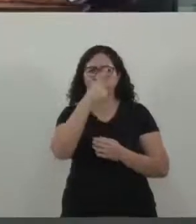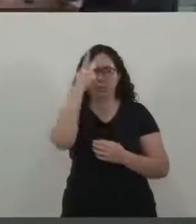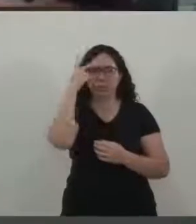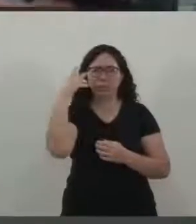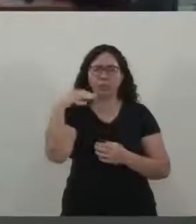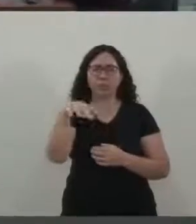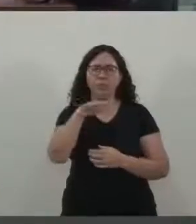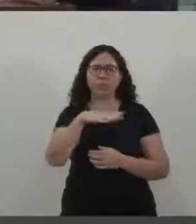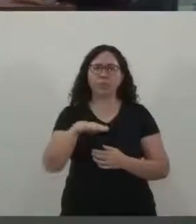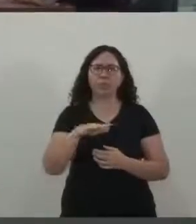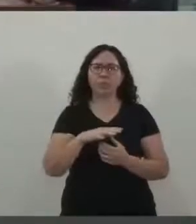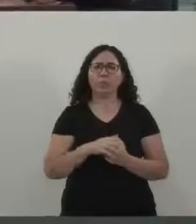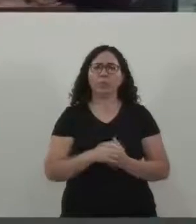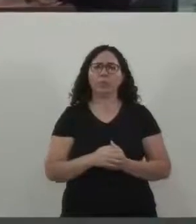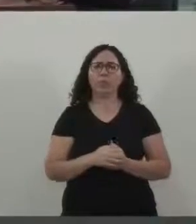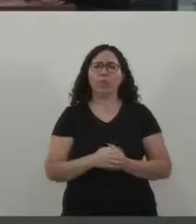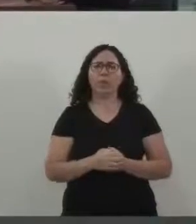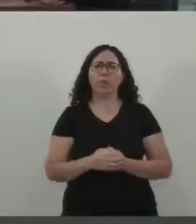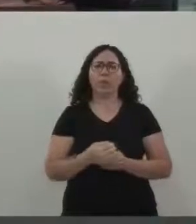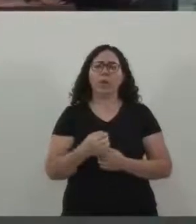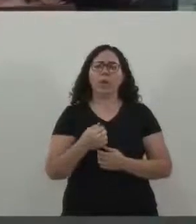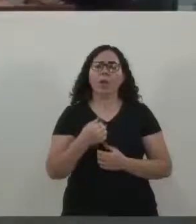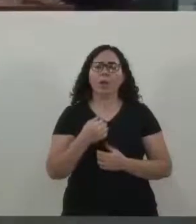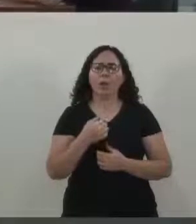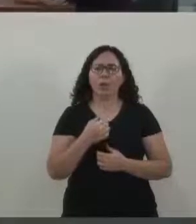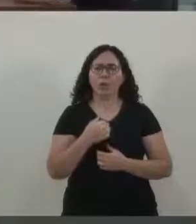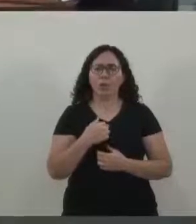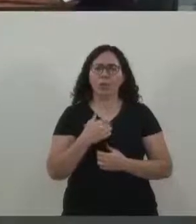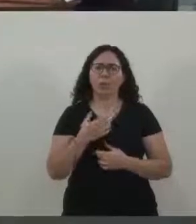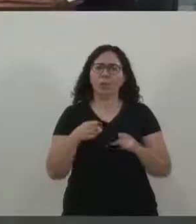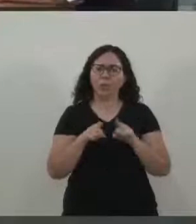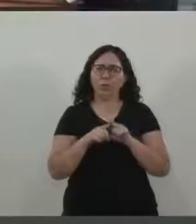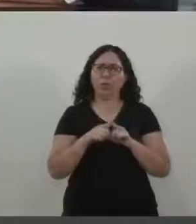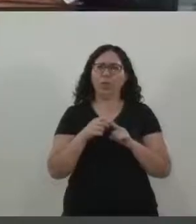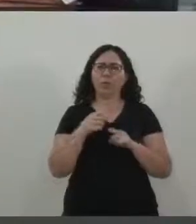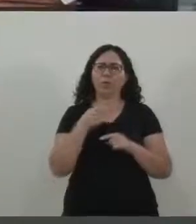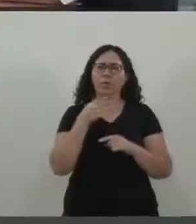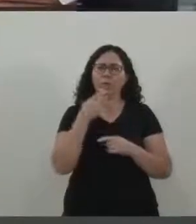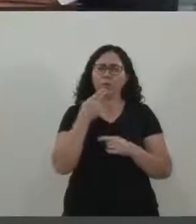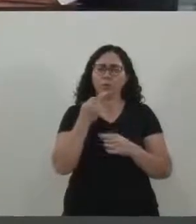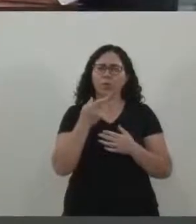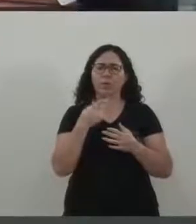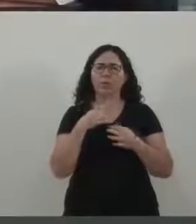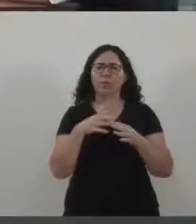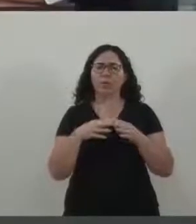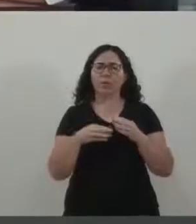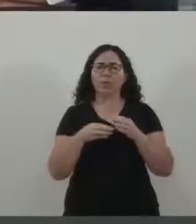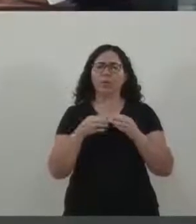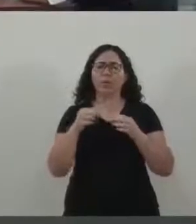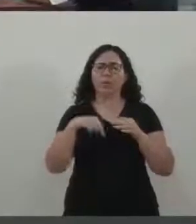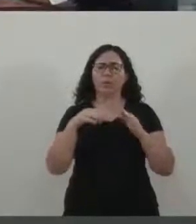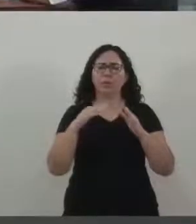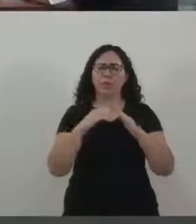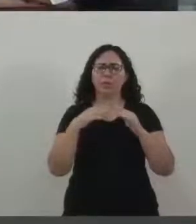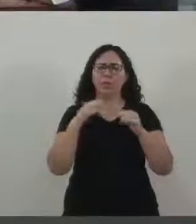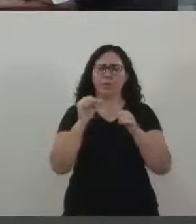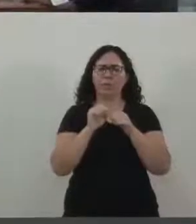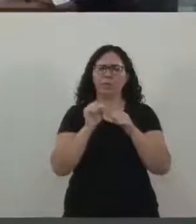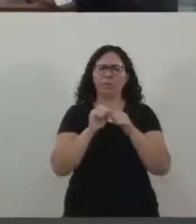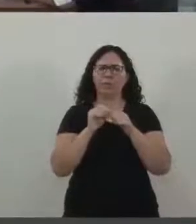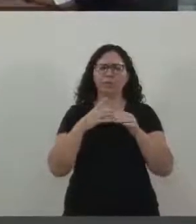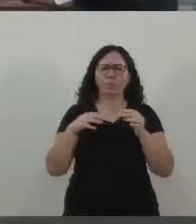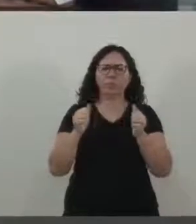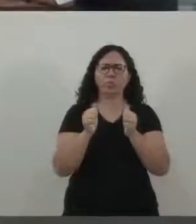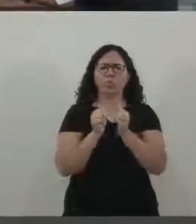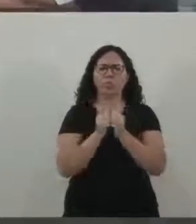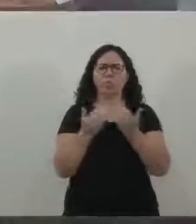presente. Alfredino, eu também não poderia mencionar aqui umas emendas positivas, e aqui nessa casa fizemos quase tudo junto,